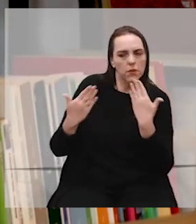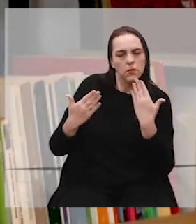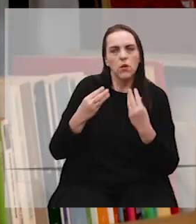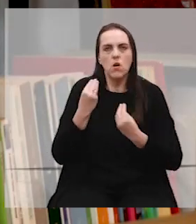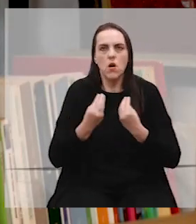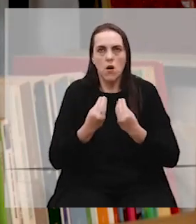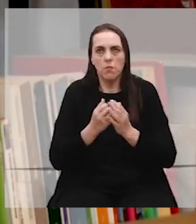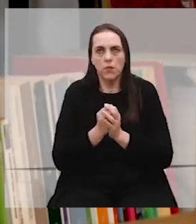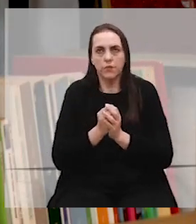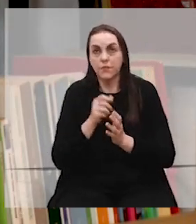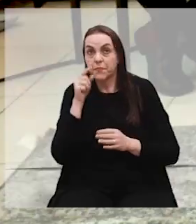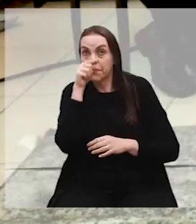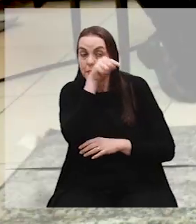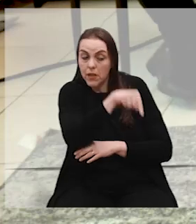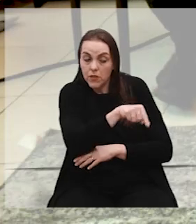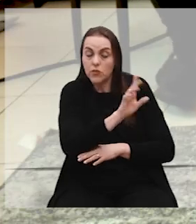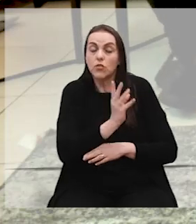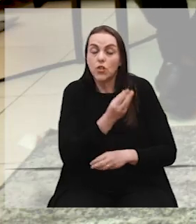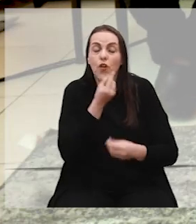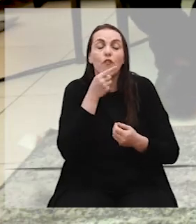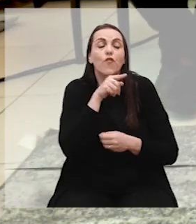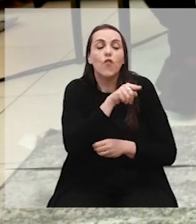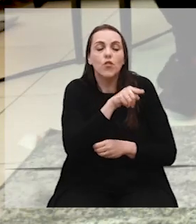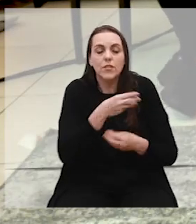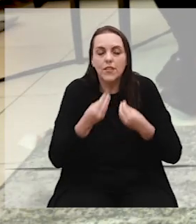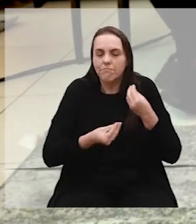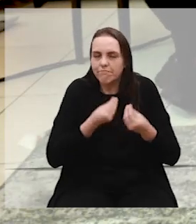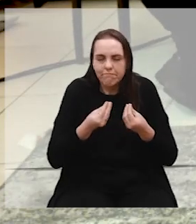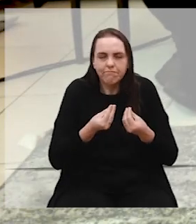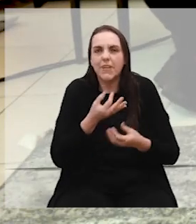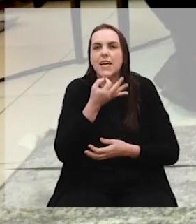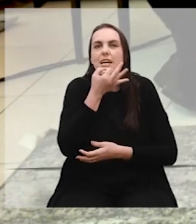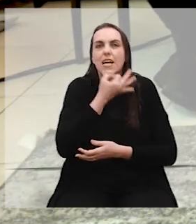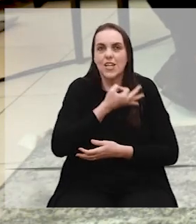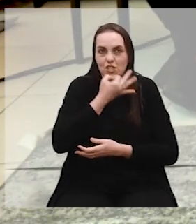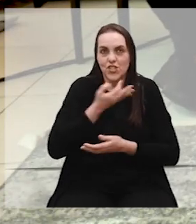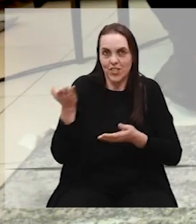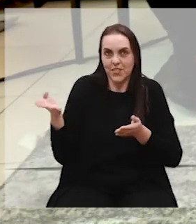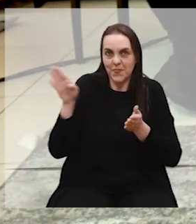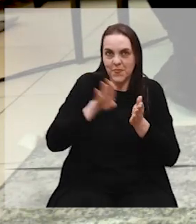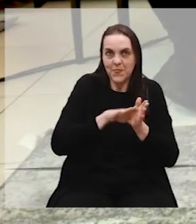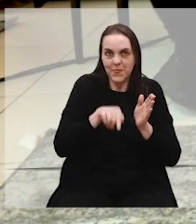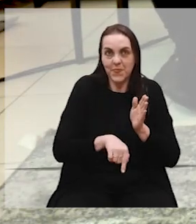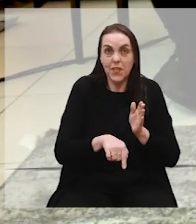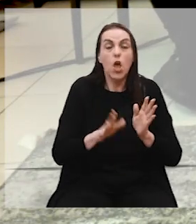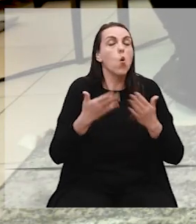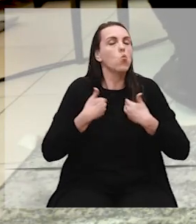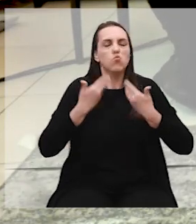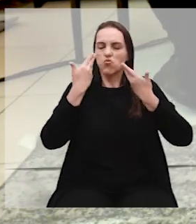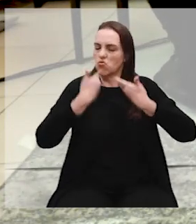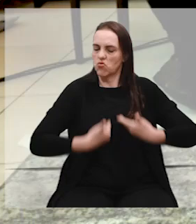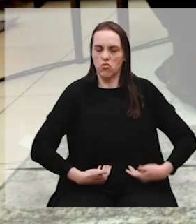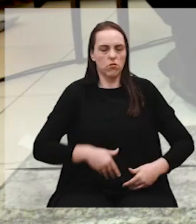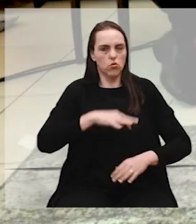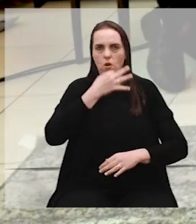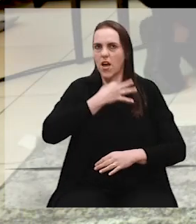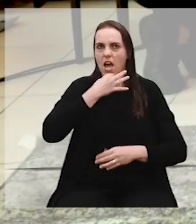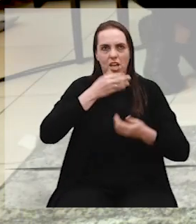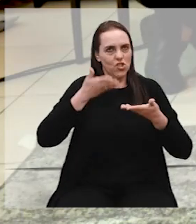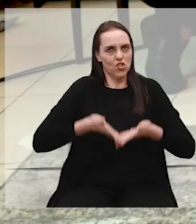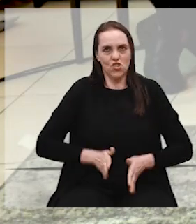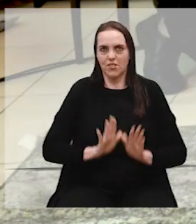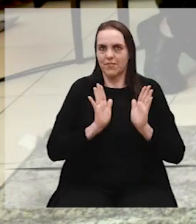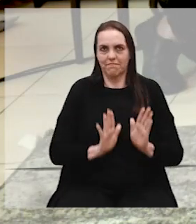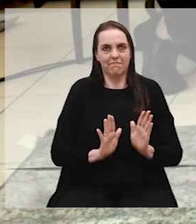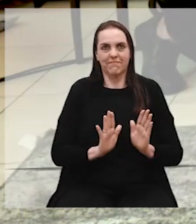parâmetro. Roger, e você? Vem a Caxias, né? Eu já me considero um